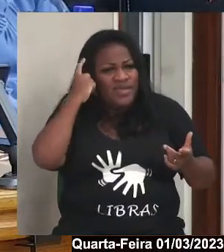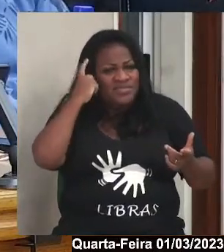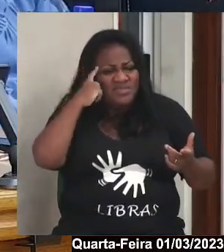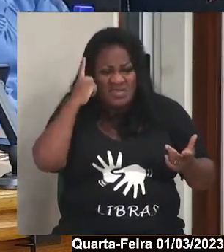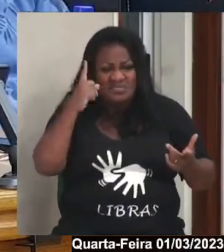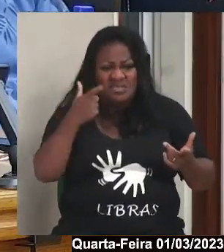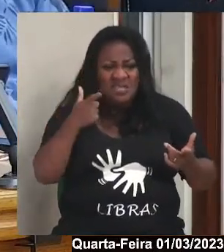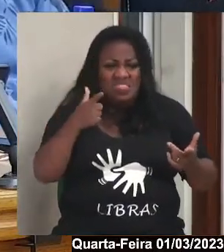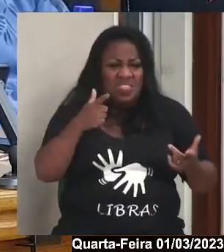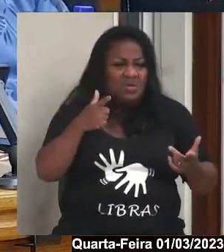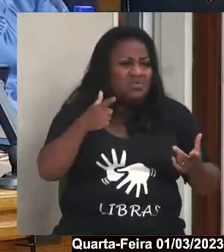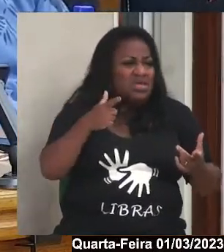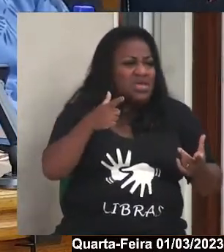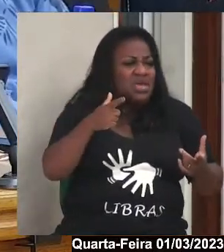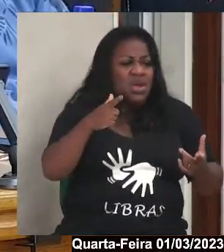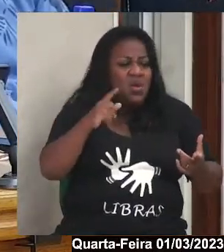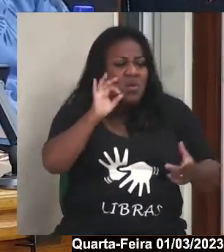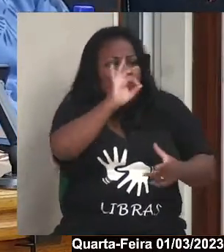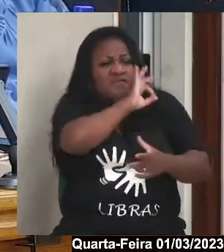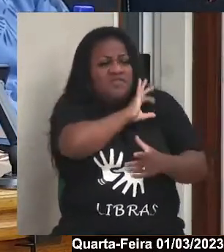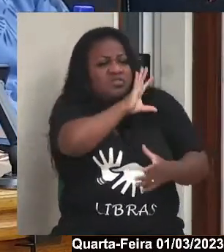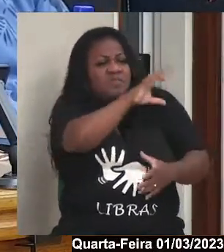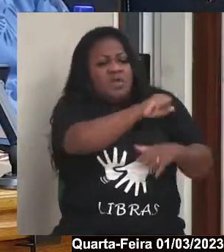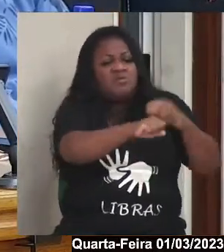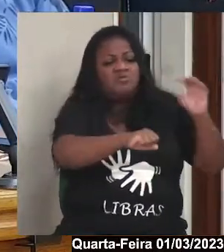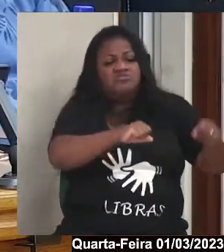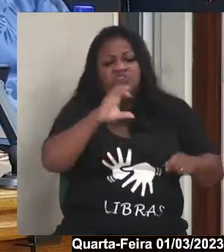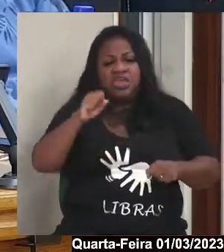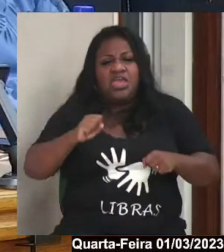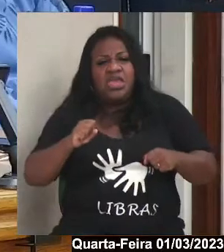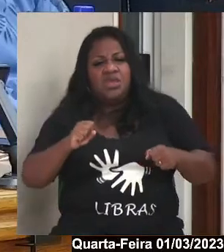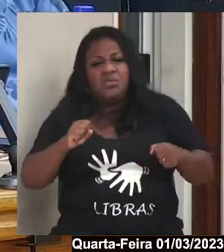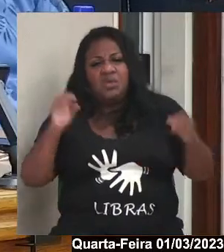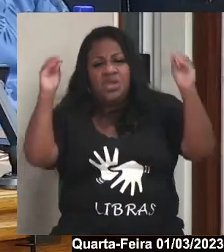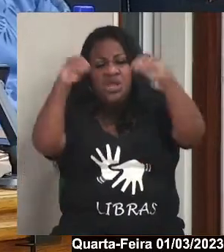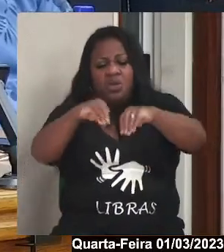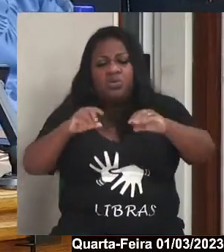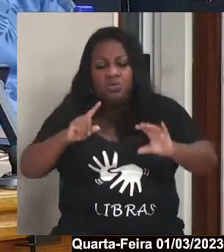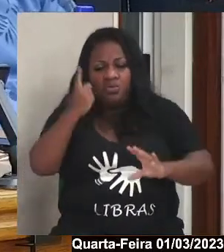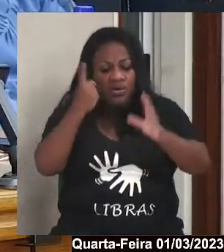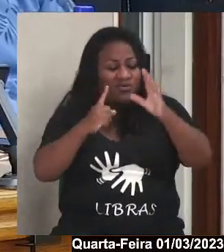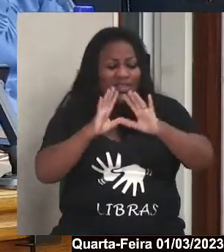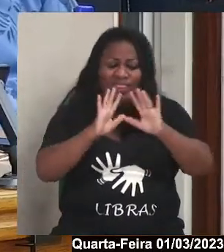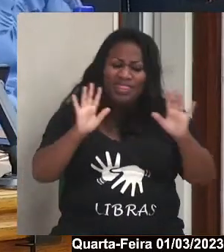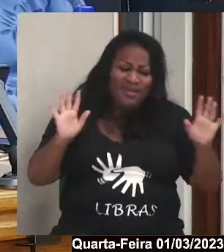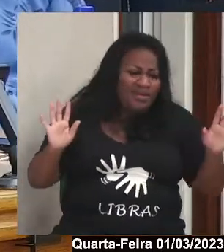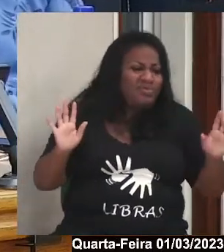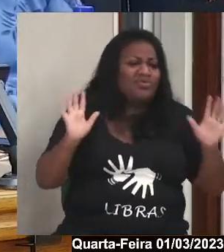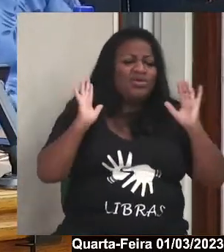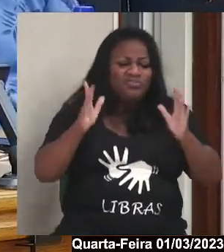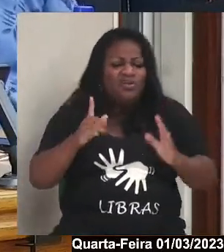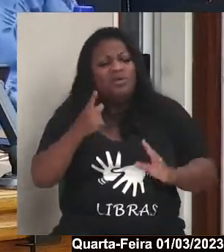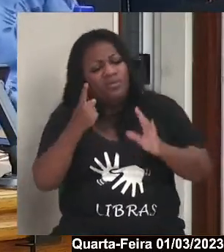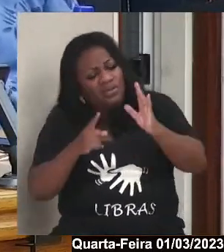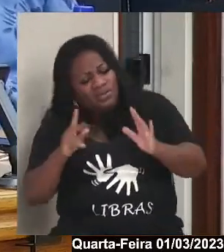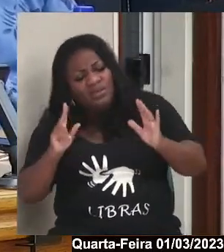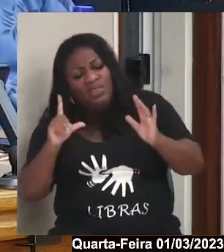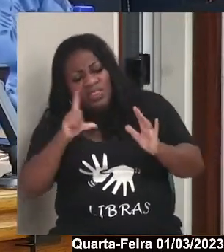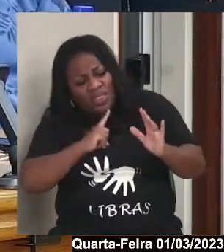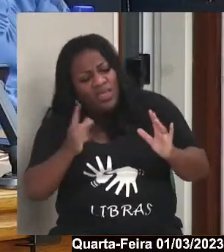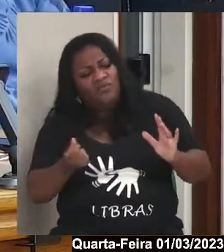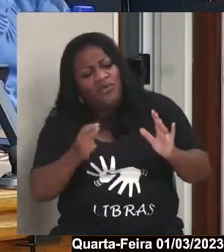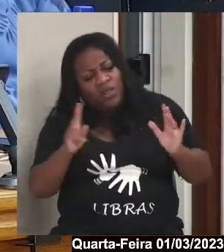não é verdade. Que são verbas distintas. Agora, será que o vereador da oposição, quando ele ataca o